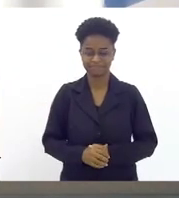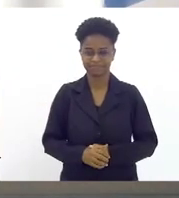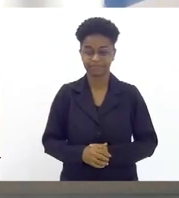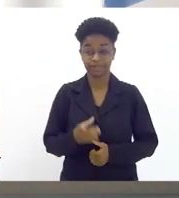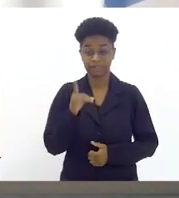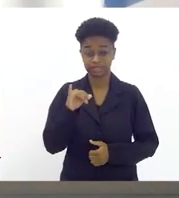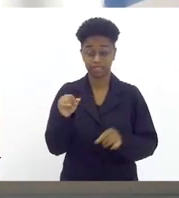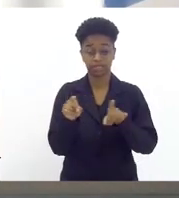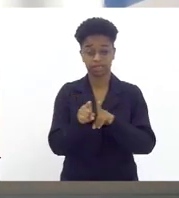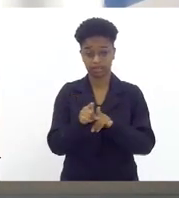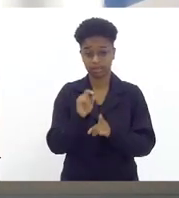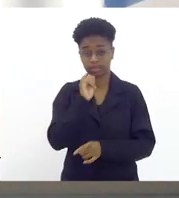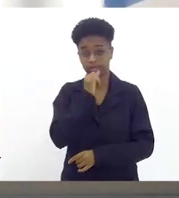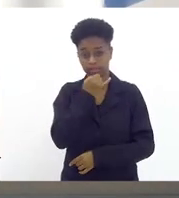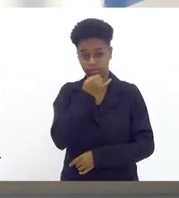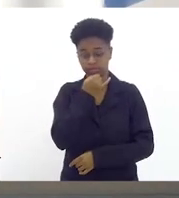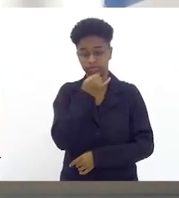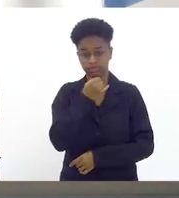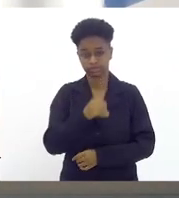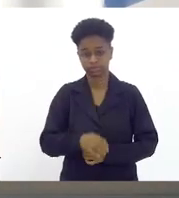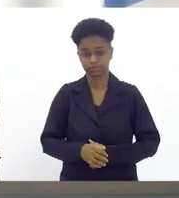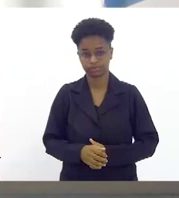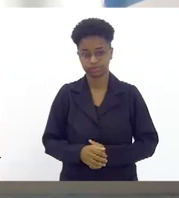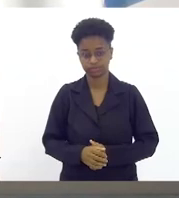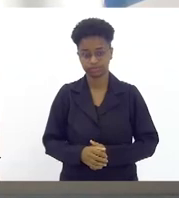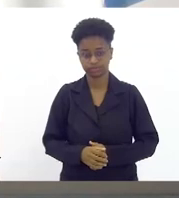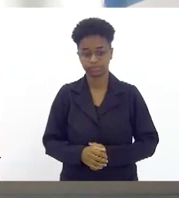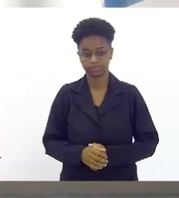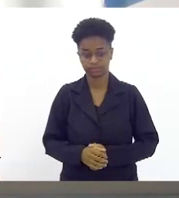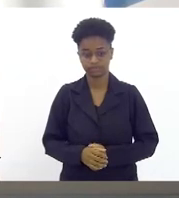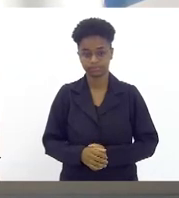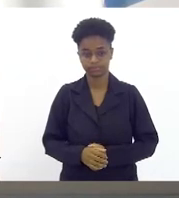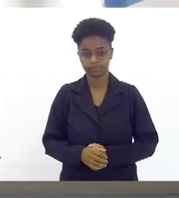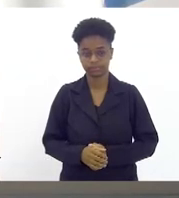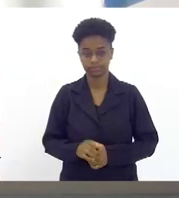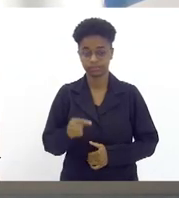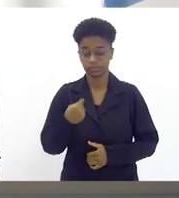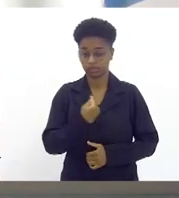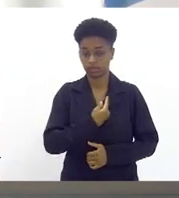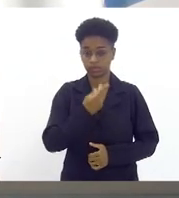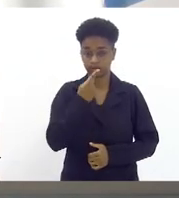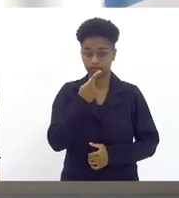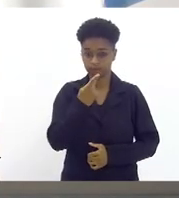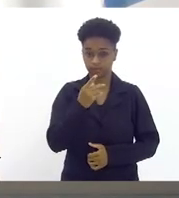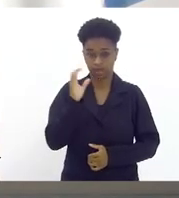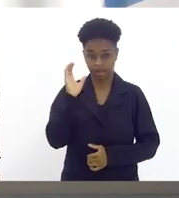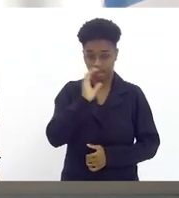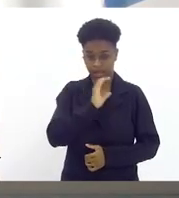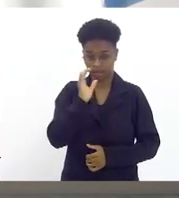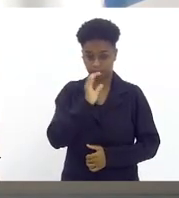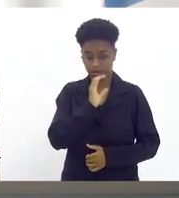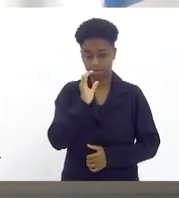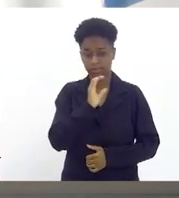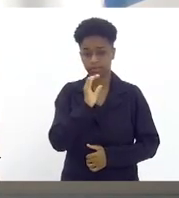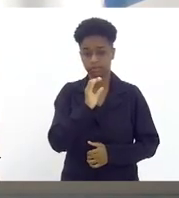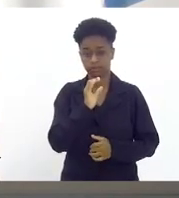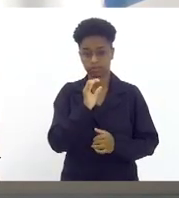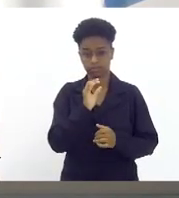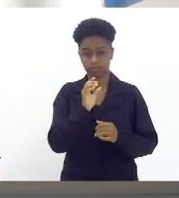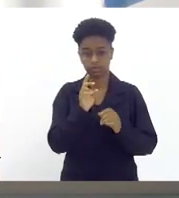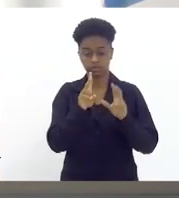também muito triste. Nós falamos brevemente da Alessandra Maqueda.